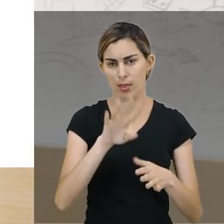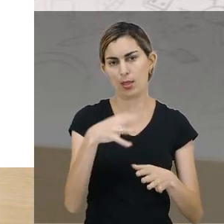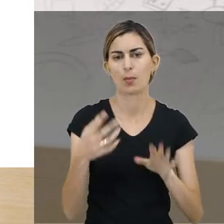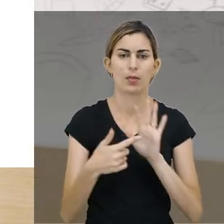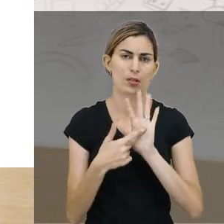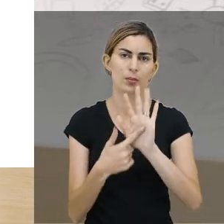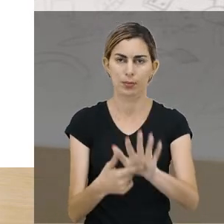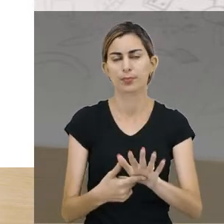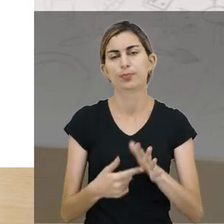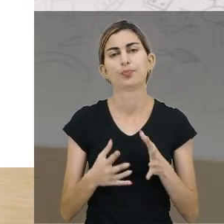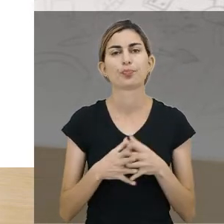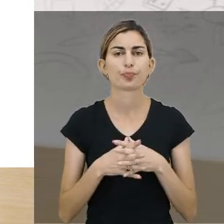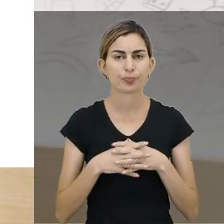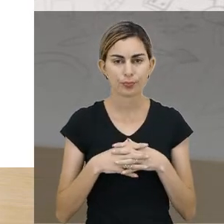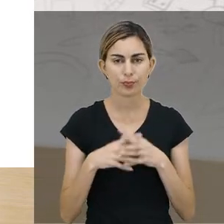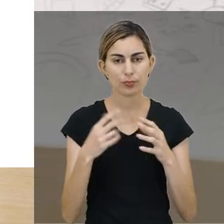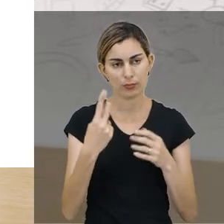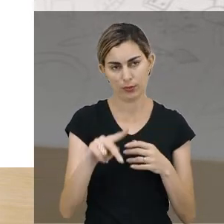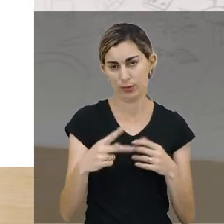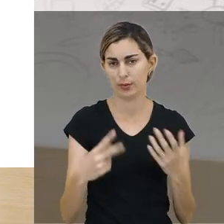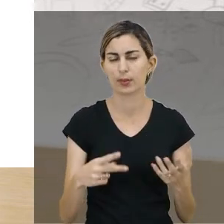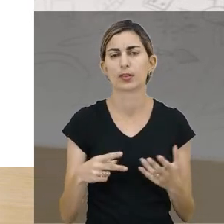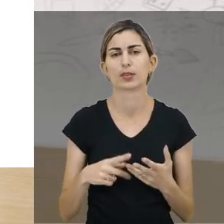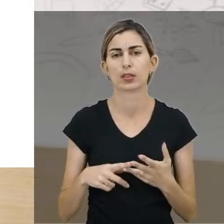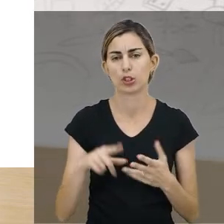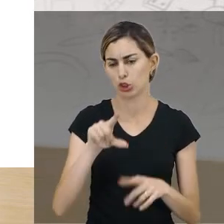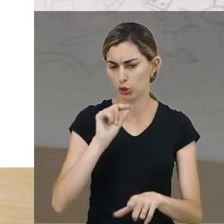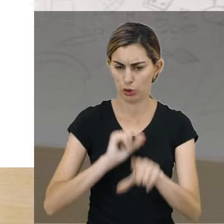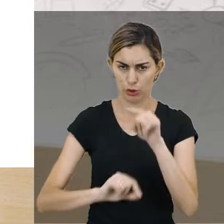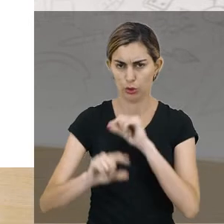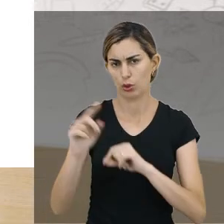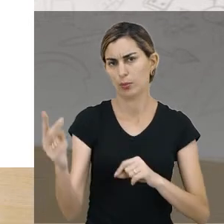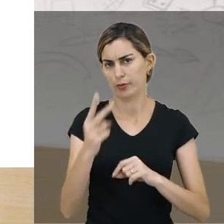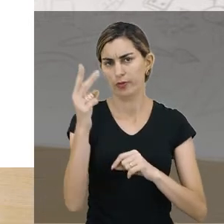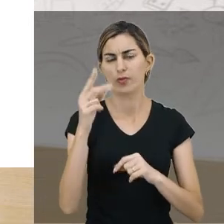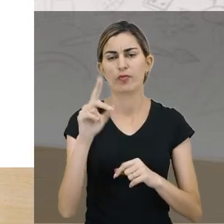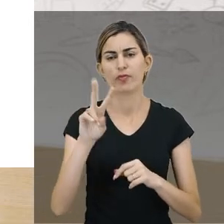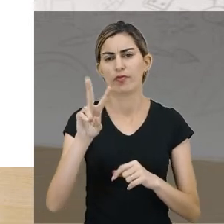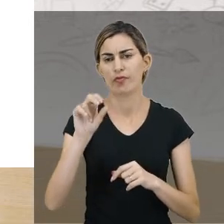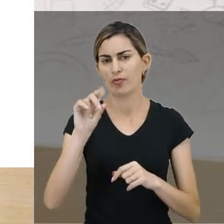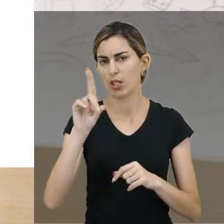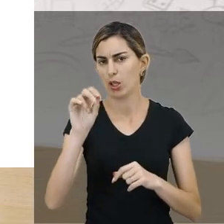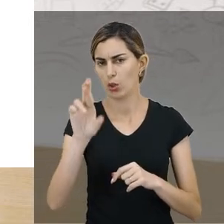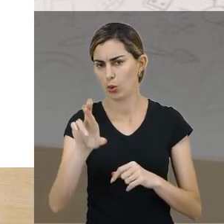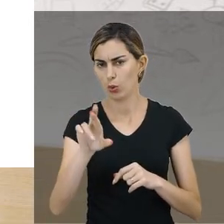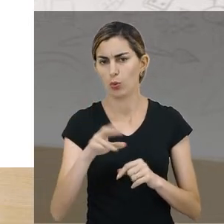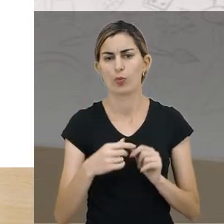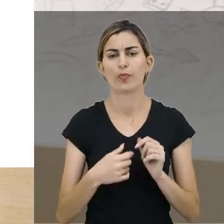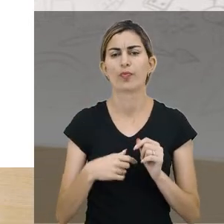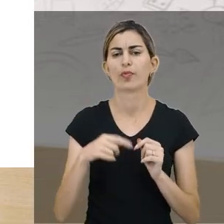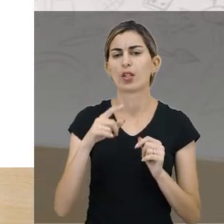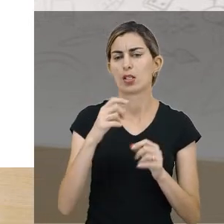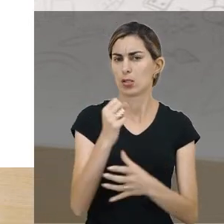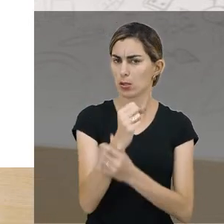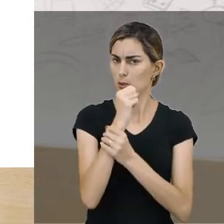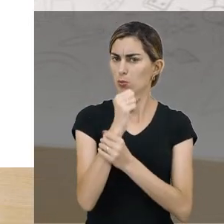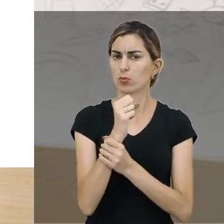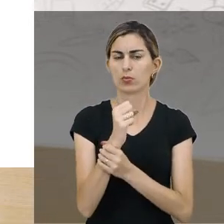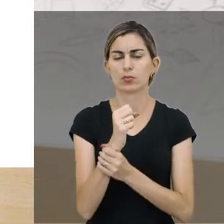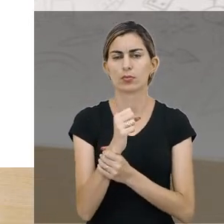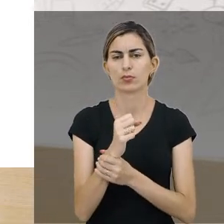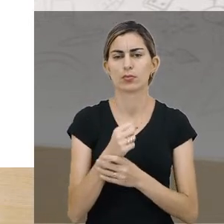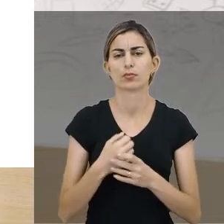tabela apresenta, né? Nesse caso, escolhemos o valor imediatamente acima, que nos dá uma